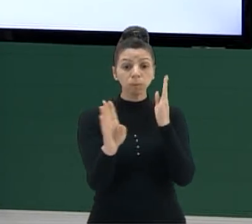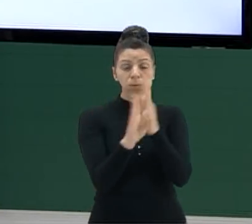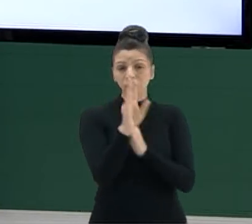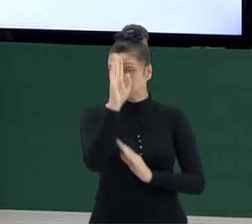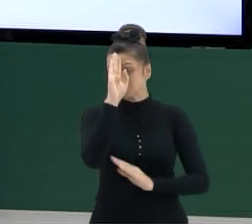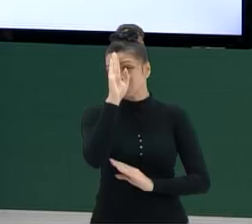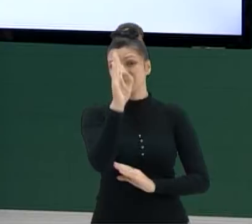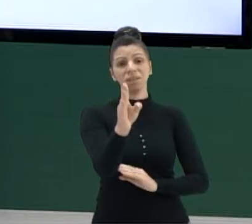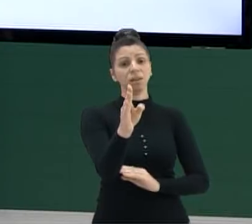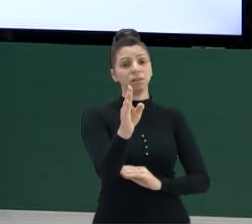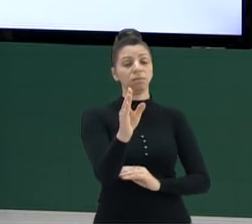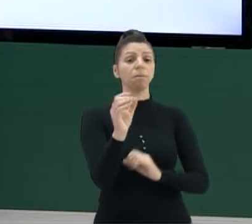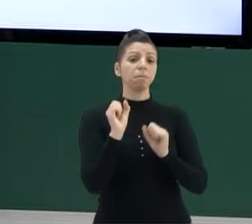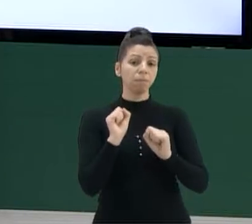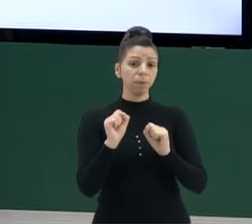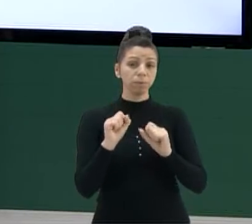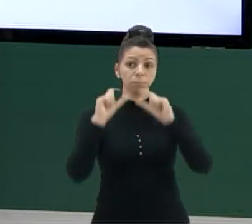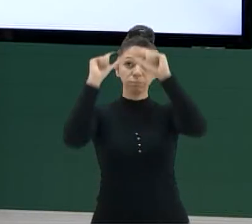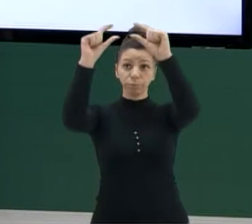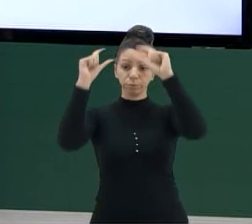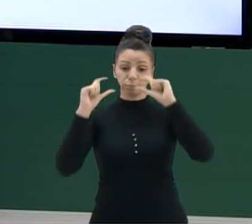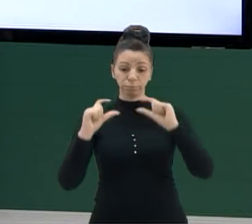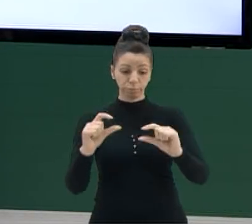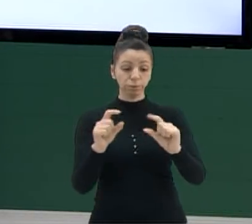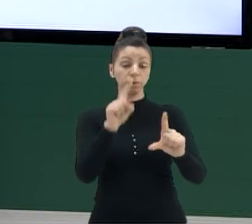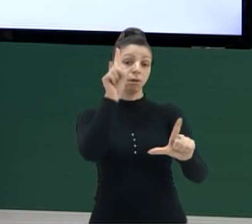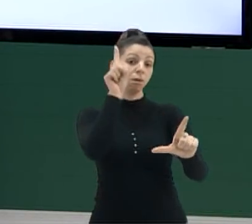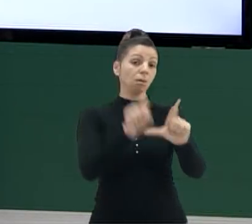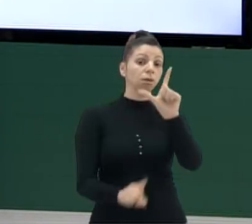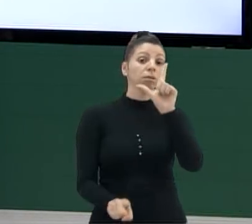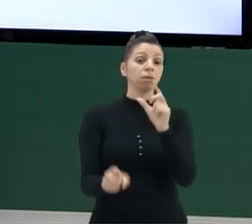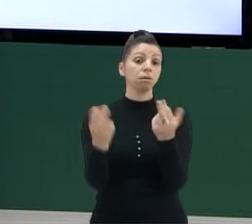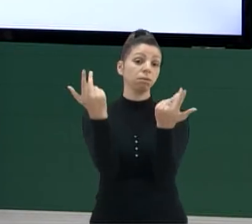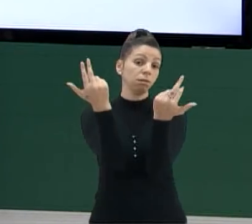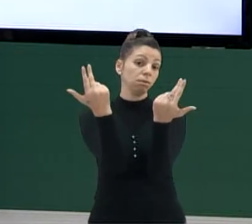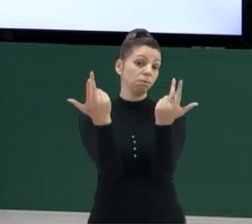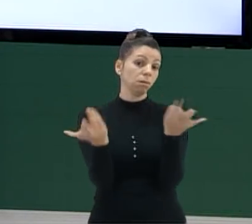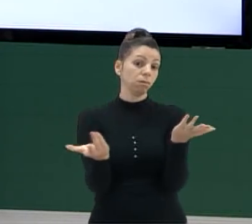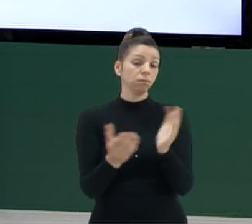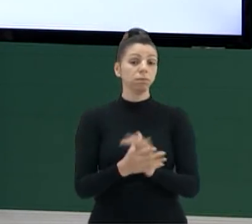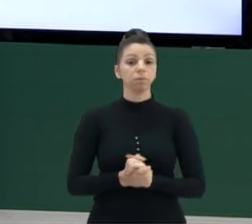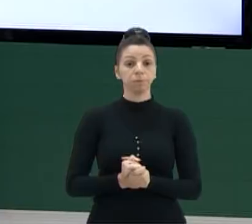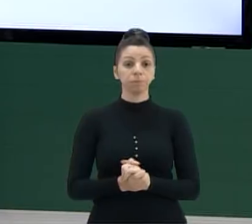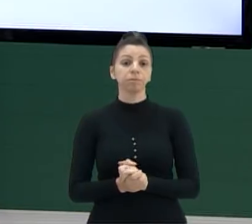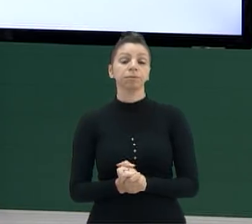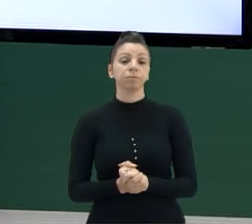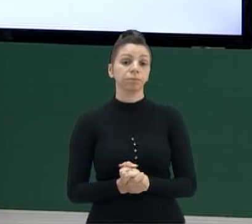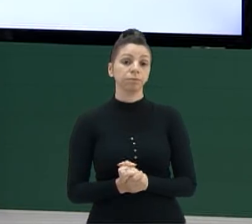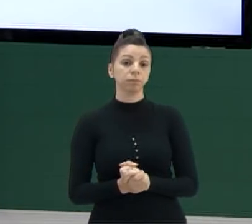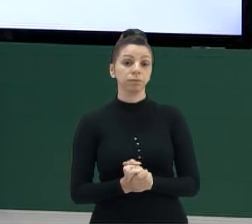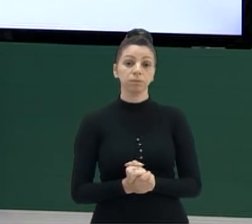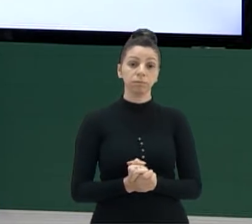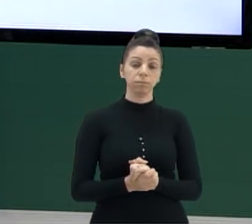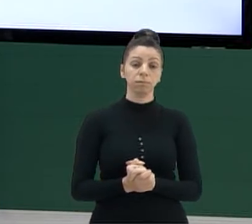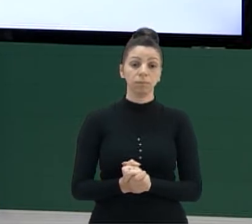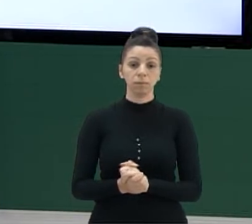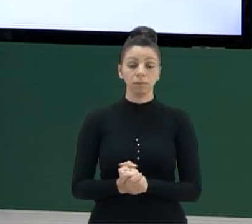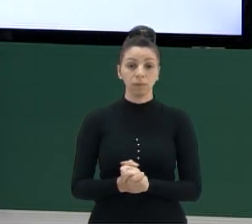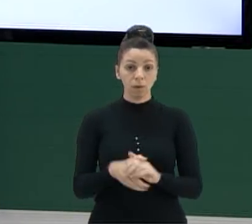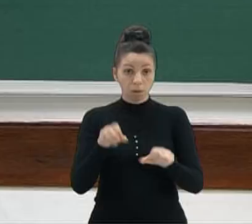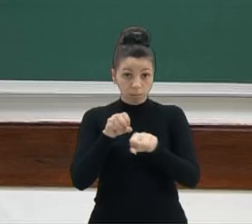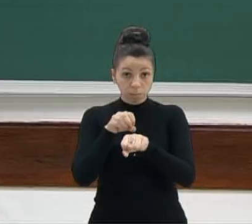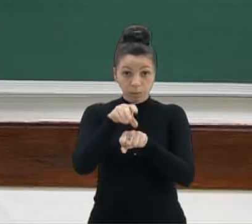como a segunda, eles possuem letras iguais, eles são semelhantes. Então, eu faço o que primeiro? Vou dar uma